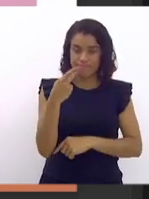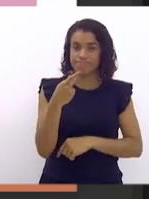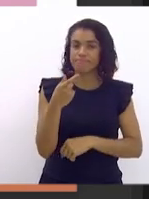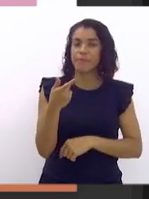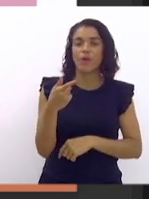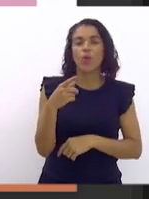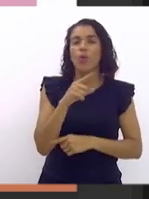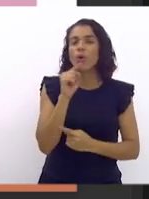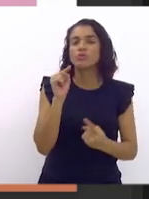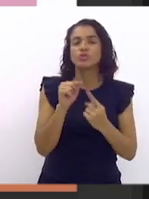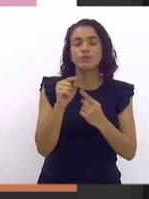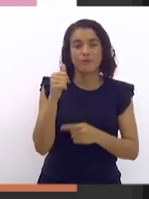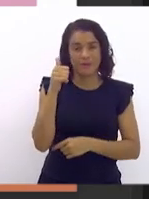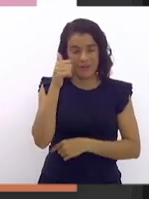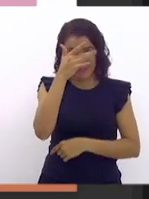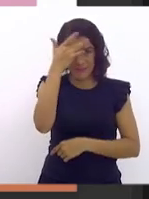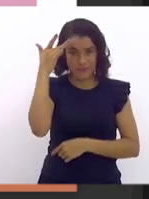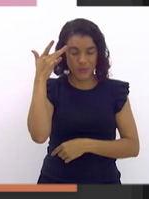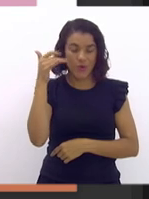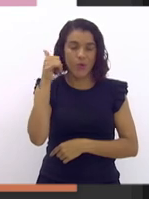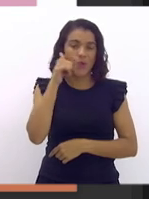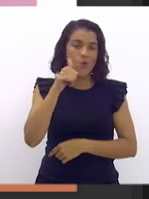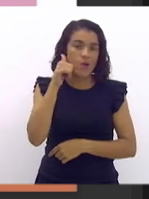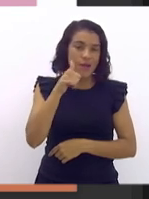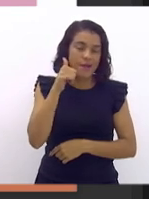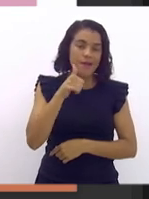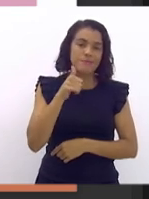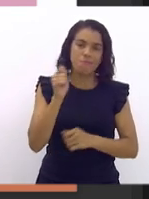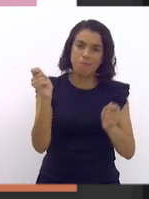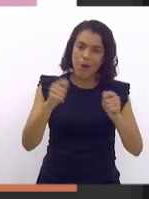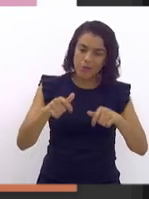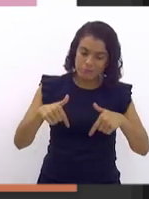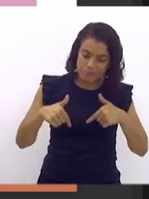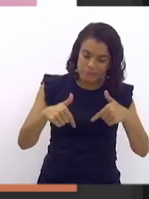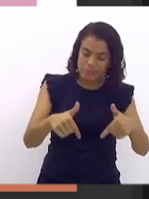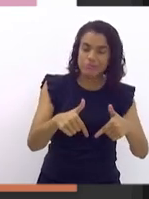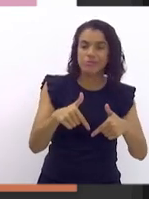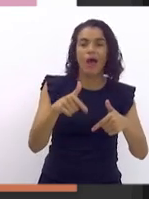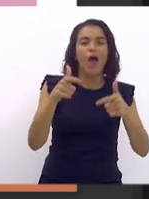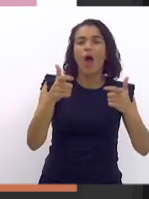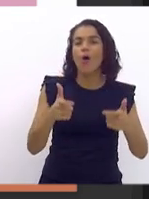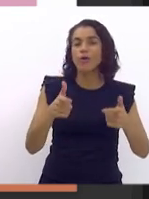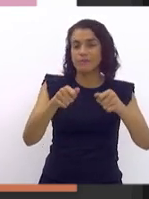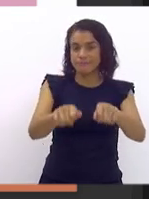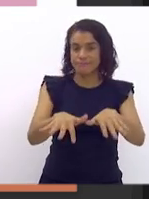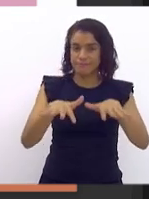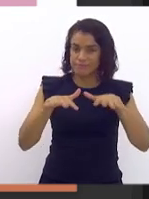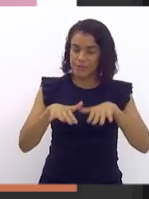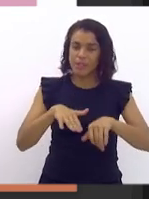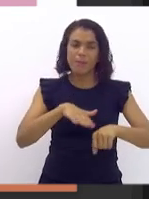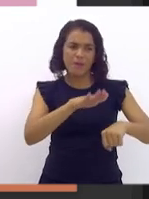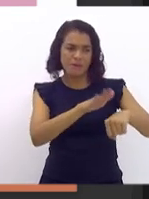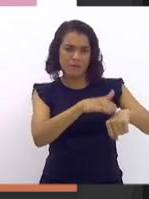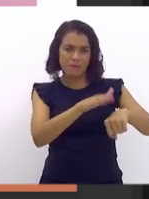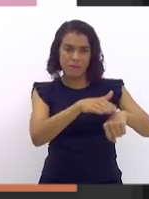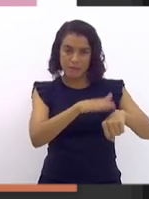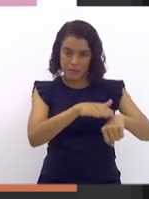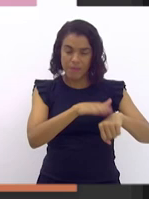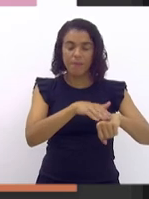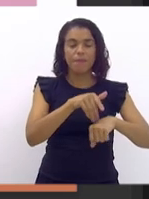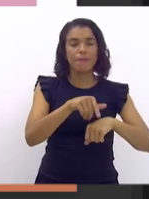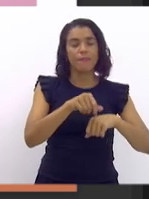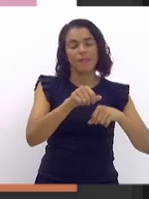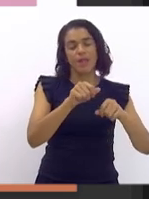as parlamentares lá na Câmara Federal possam agir, possam cobrar isso dos partidos, possam cobrar